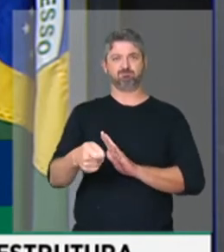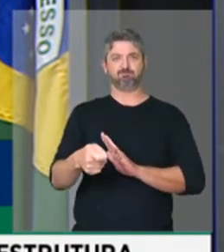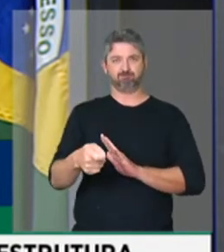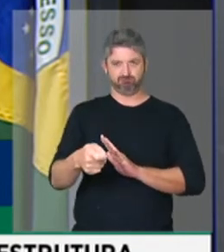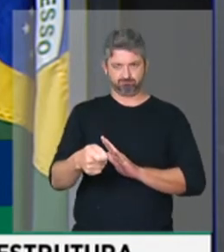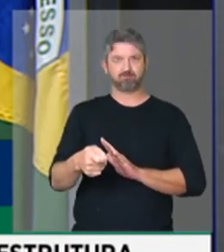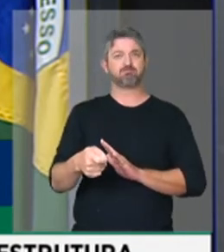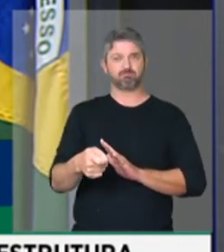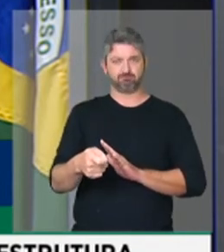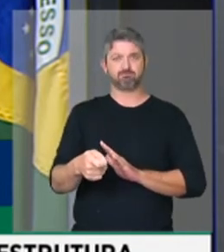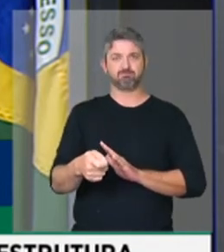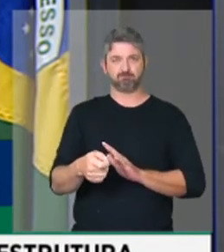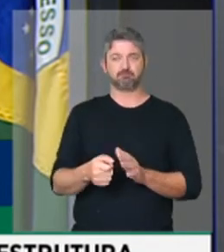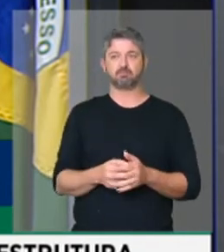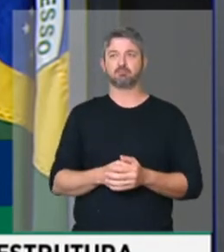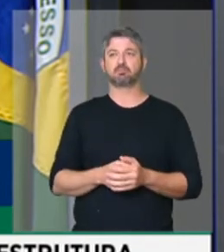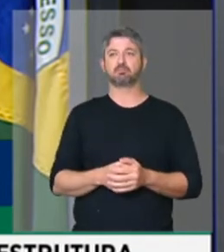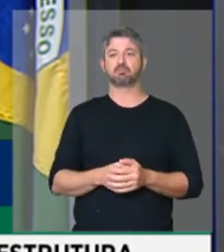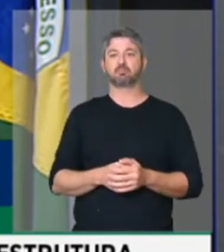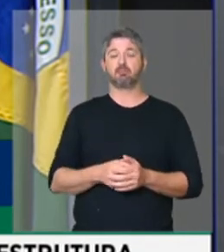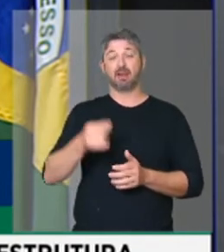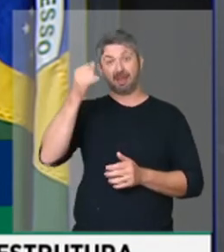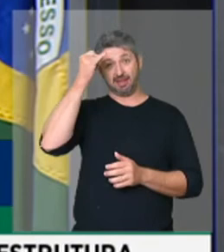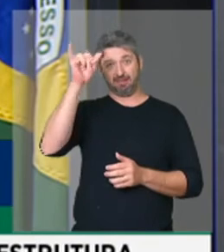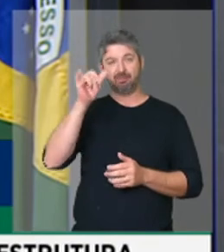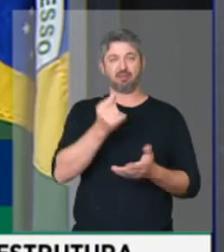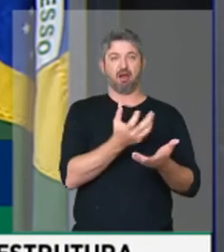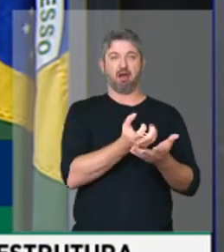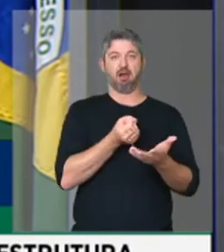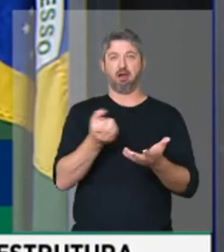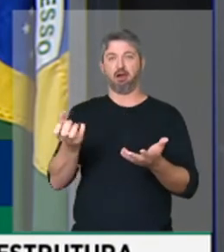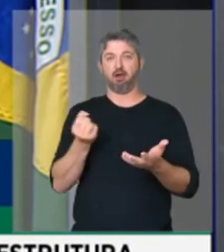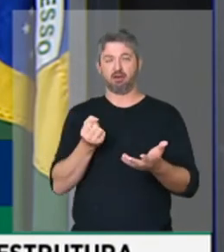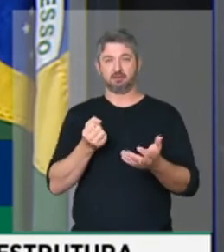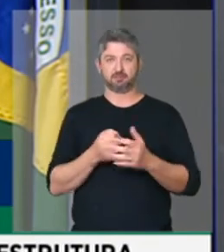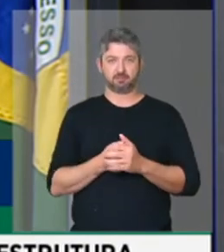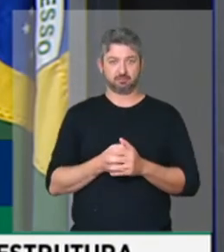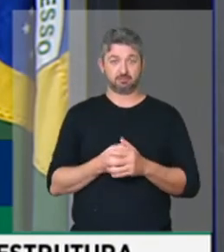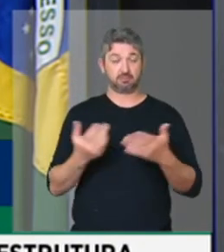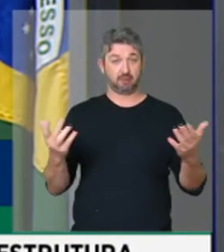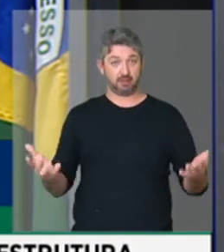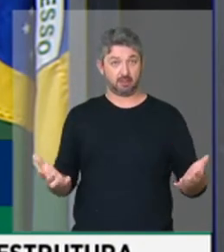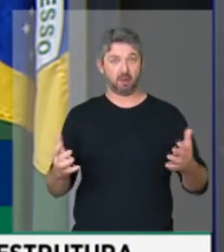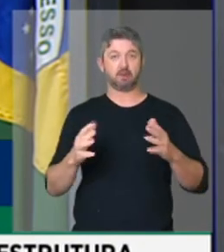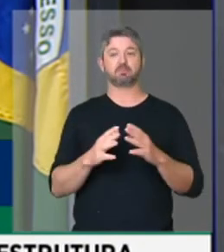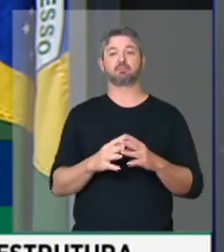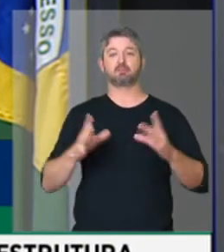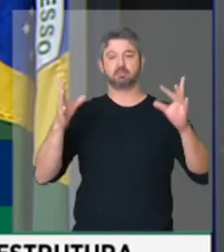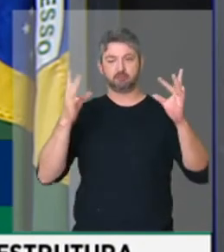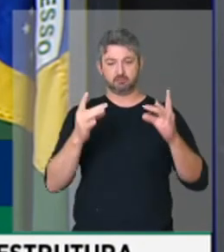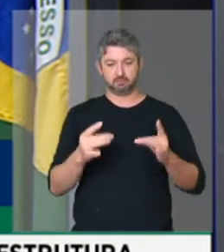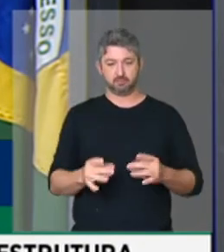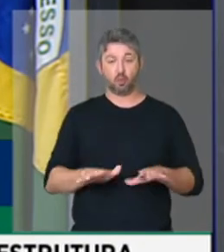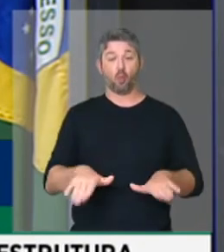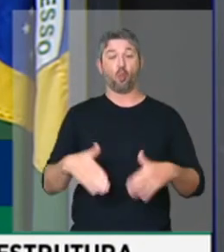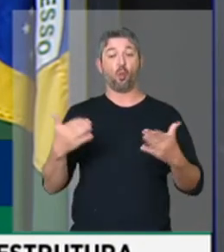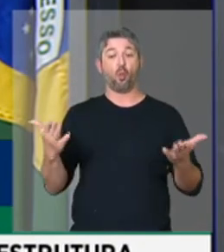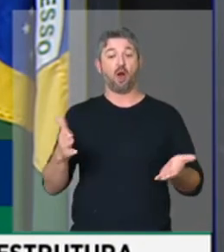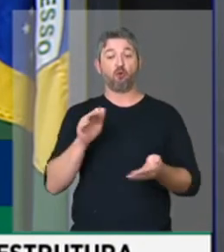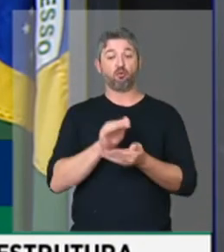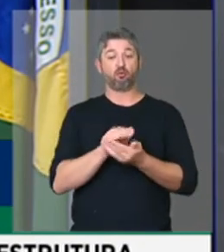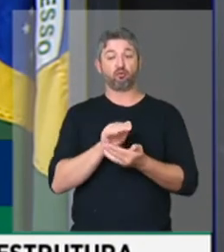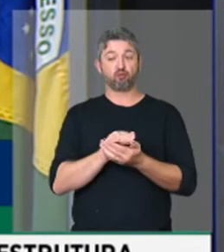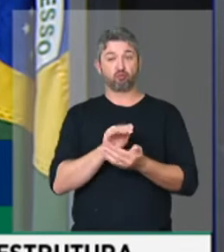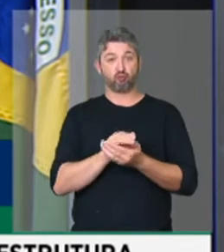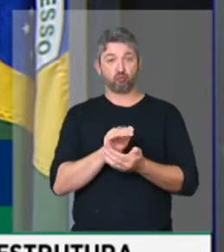rigorosas, tá certo? No sentido de evitar que isso ocorra. Então, é a descrição de que fundos, é